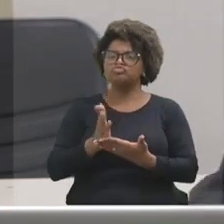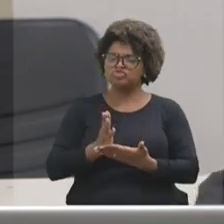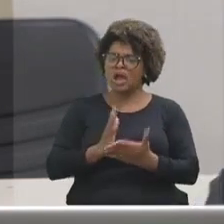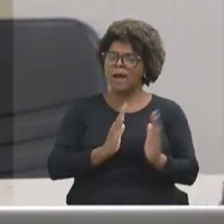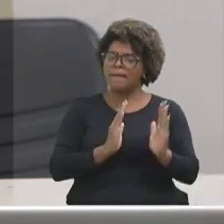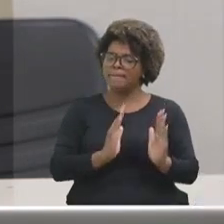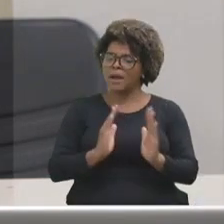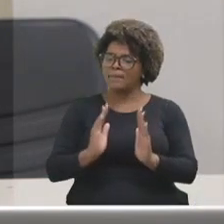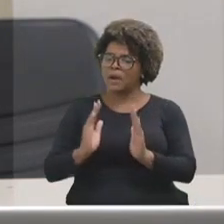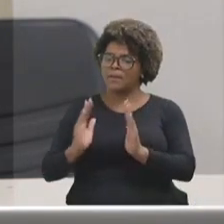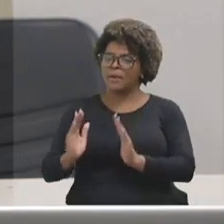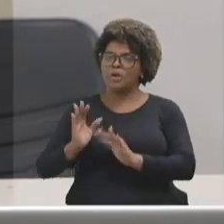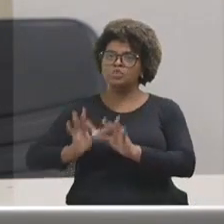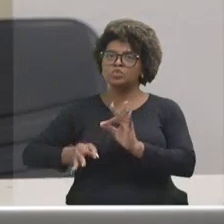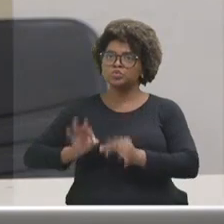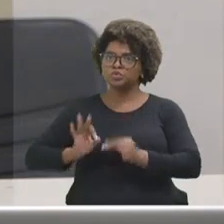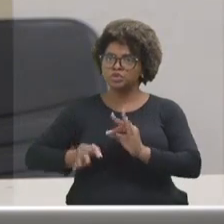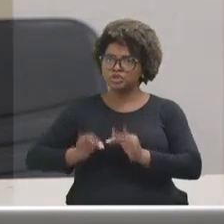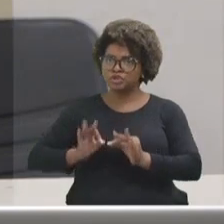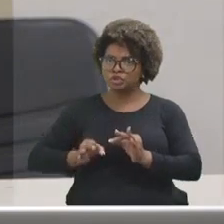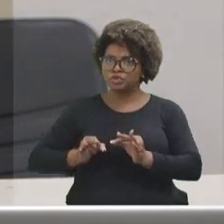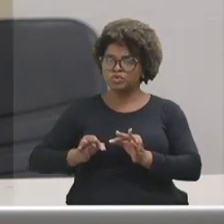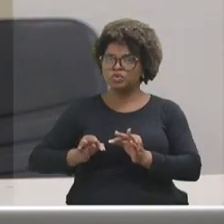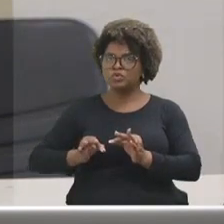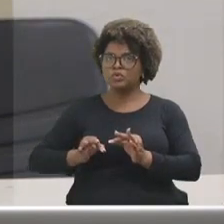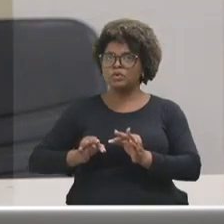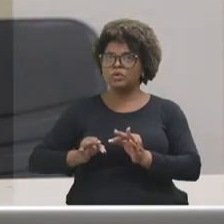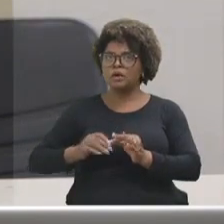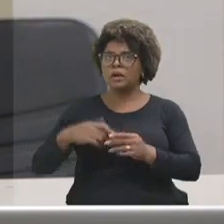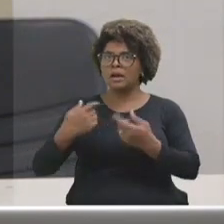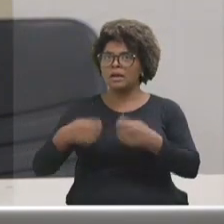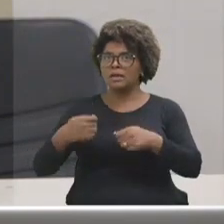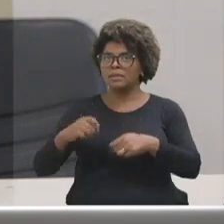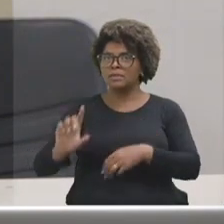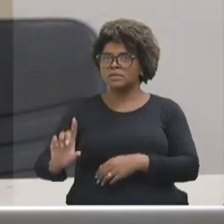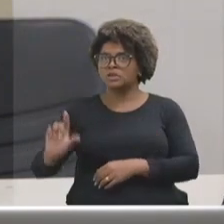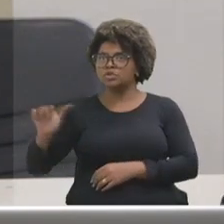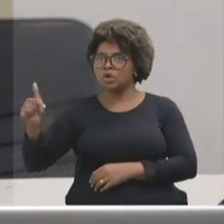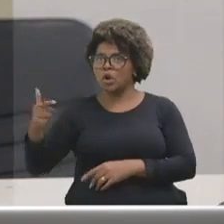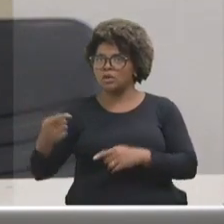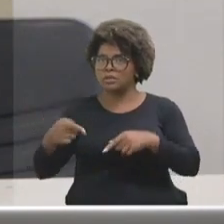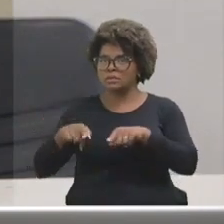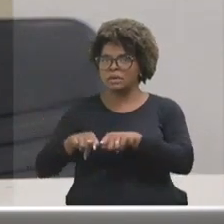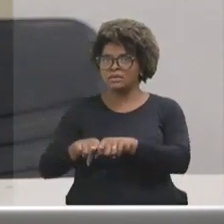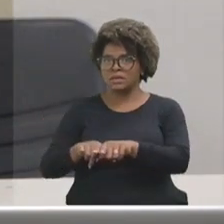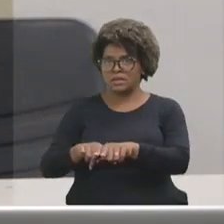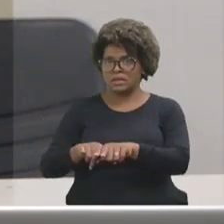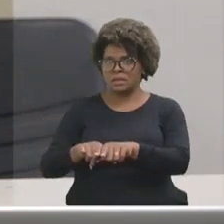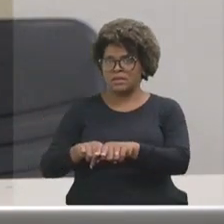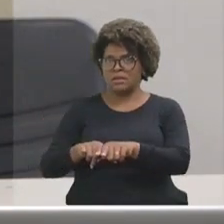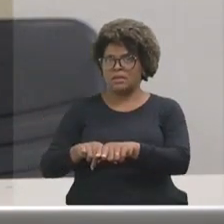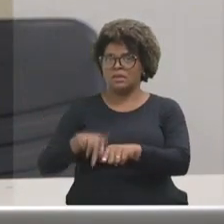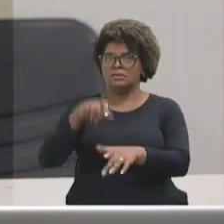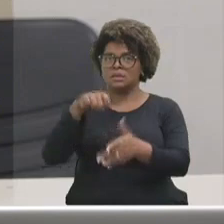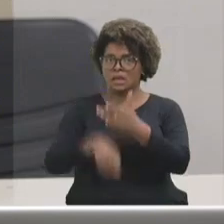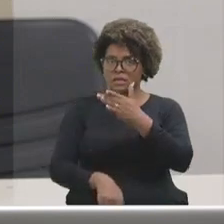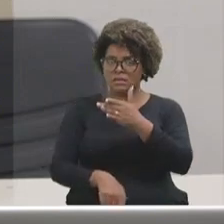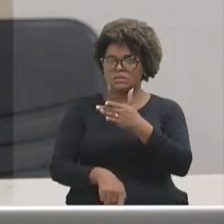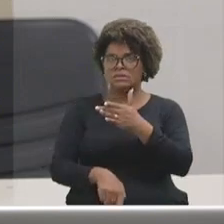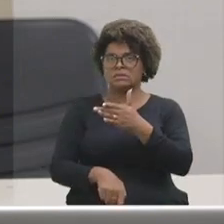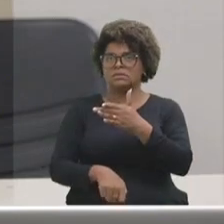etapas obviamente que dependem de outros entes é que são assinantes